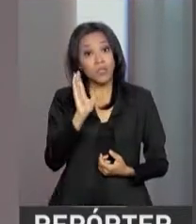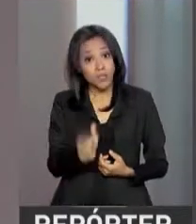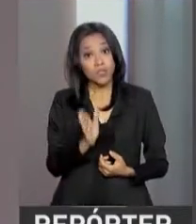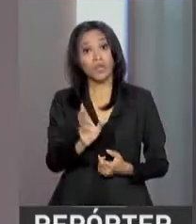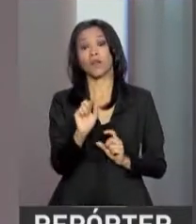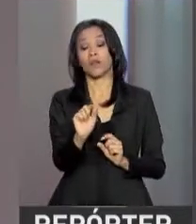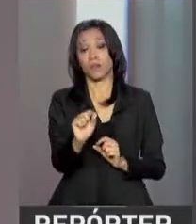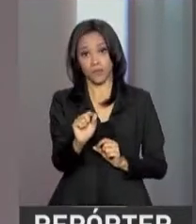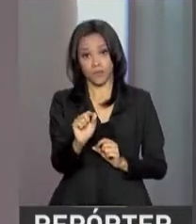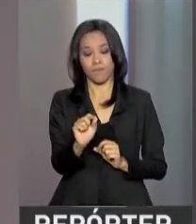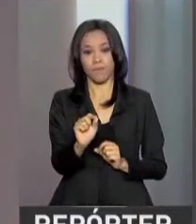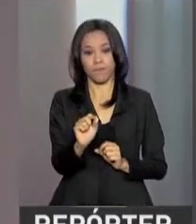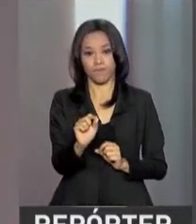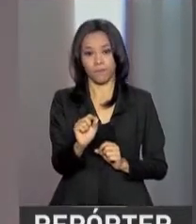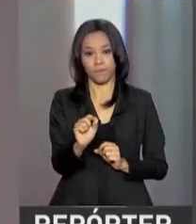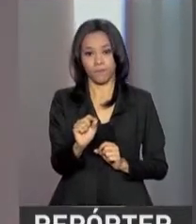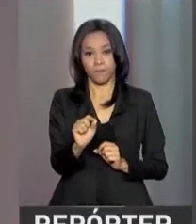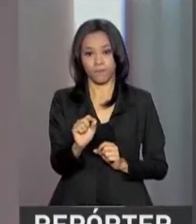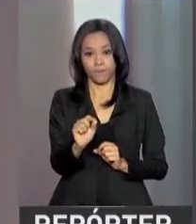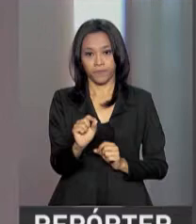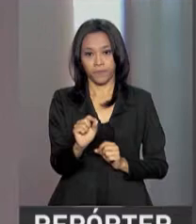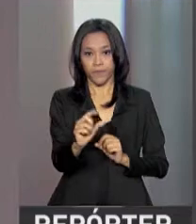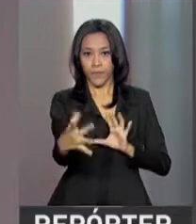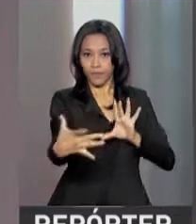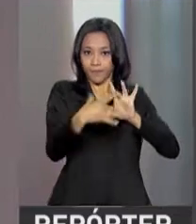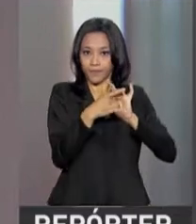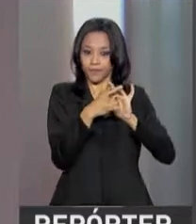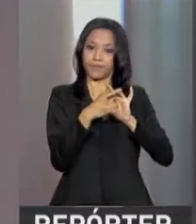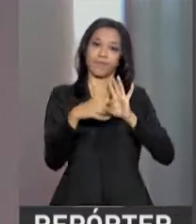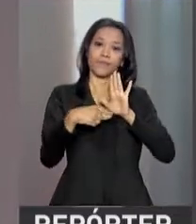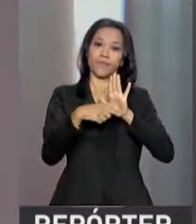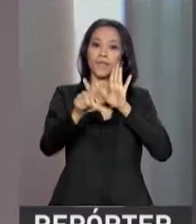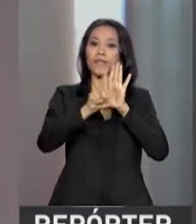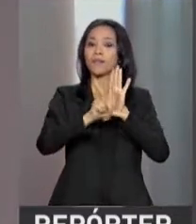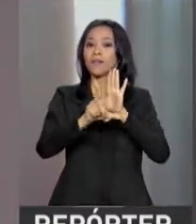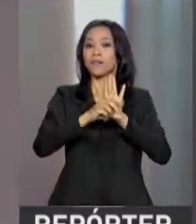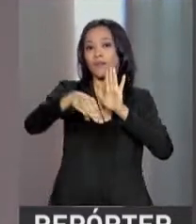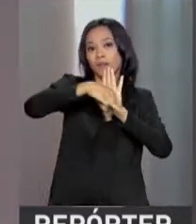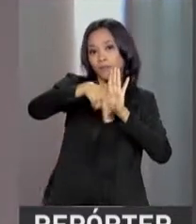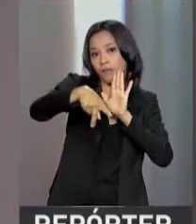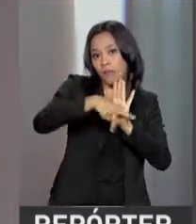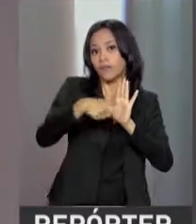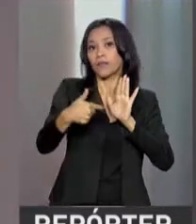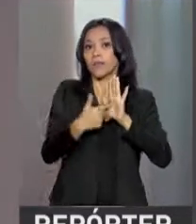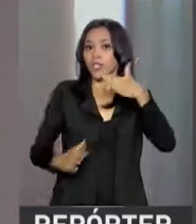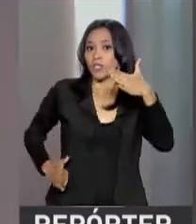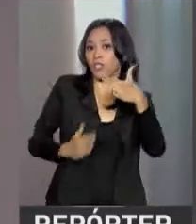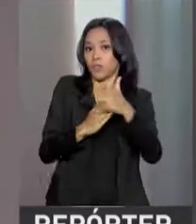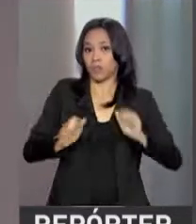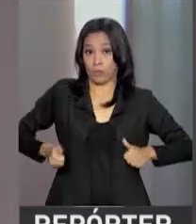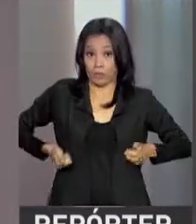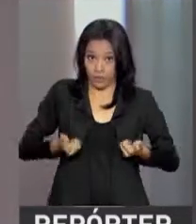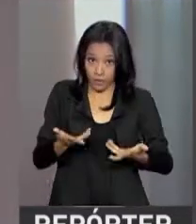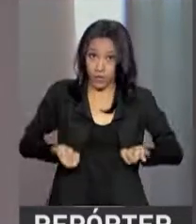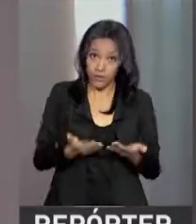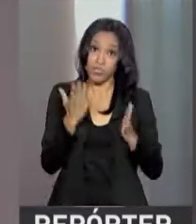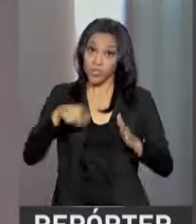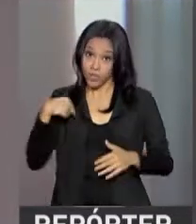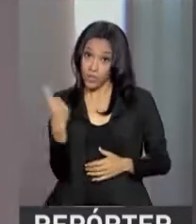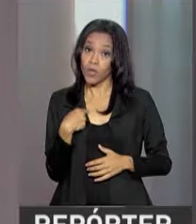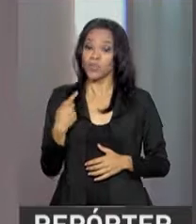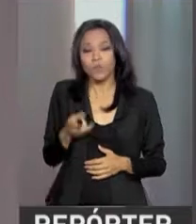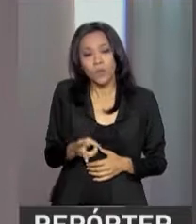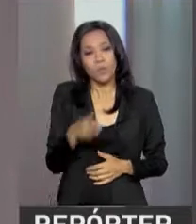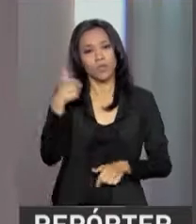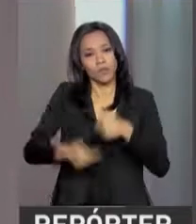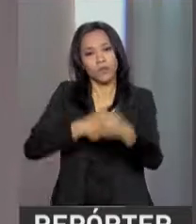ancorada na emenda constitucional de teto do gasto. E aí, todos nós sabemos, precisamos completar esse trabalho com